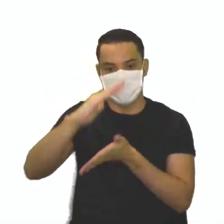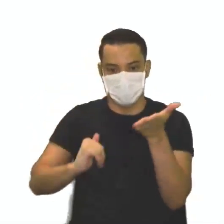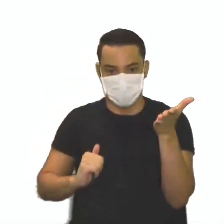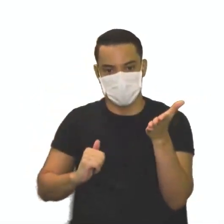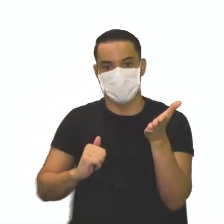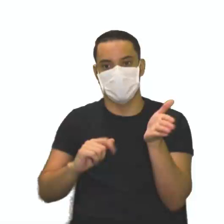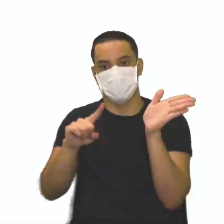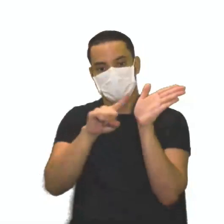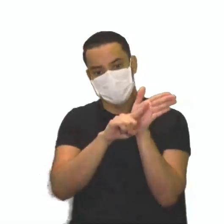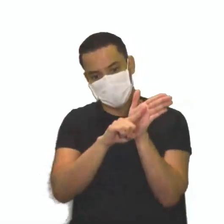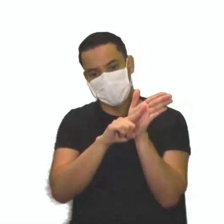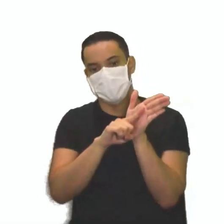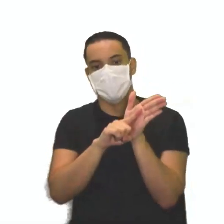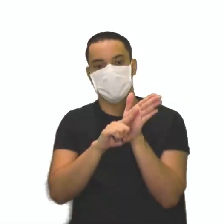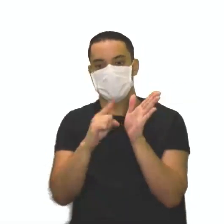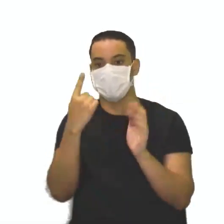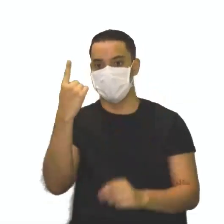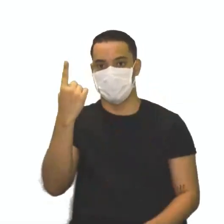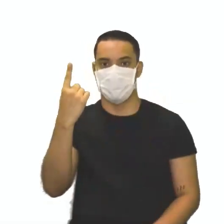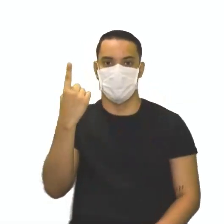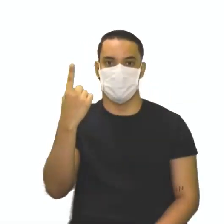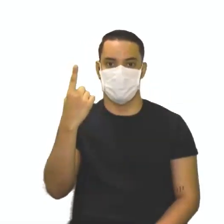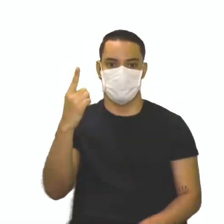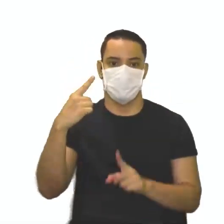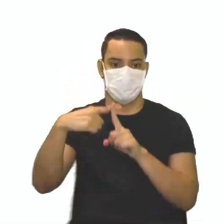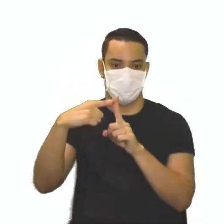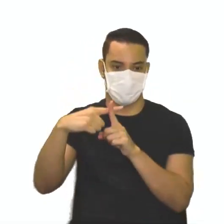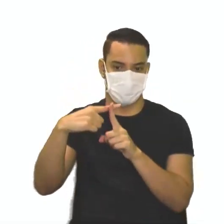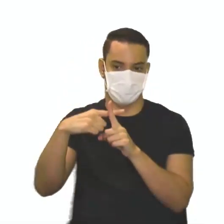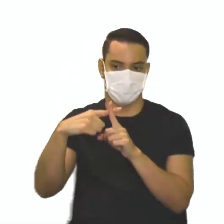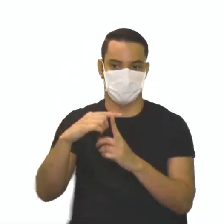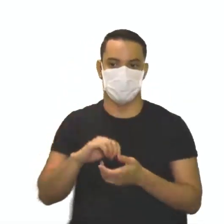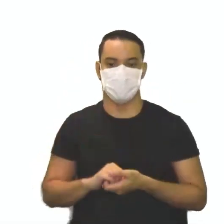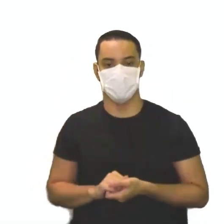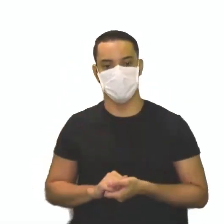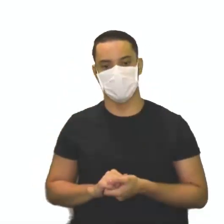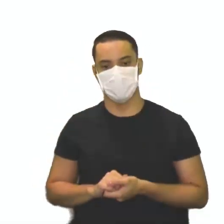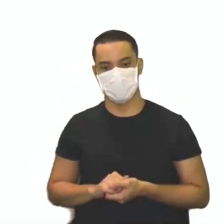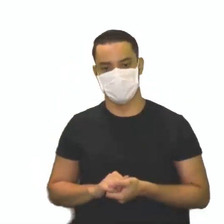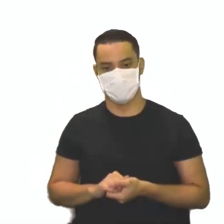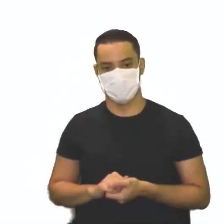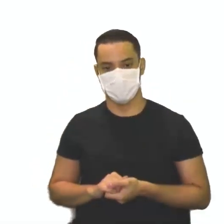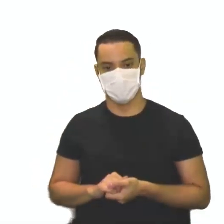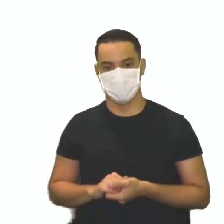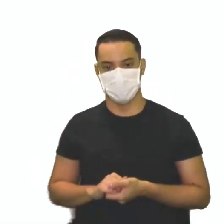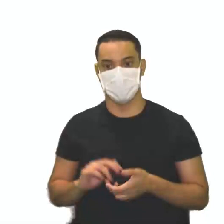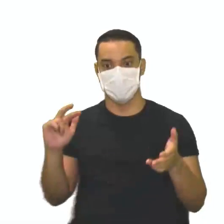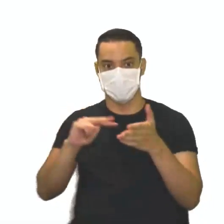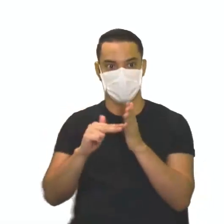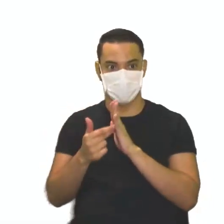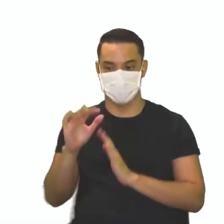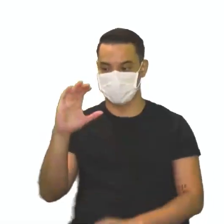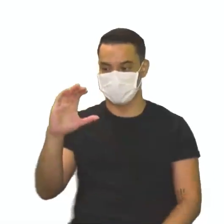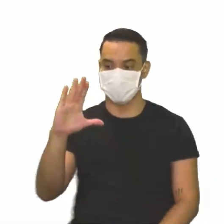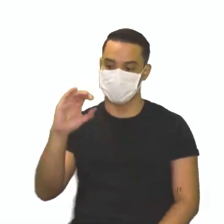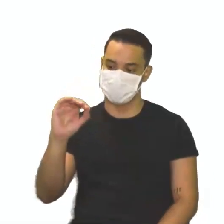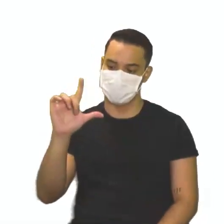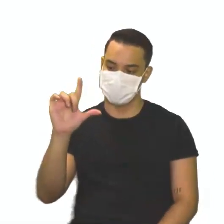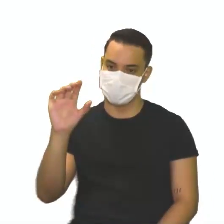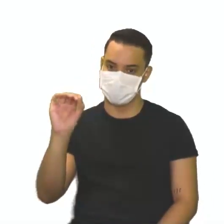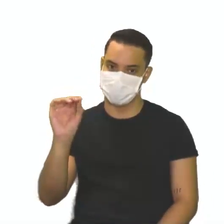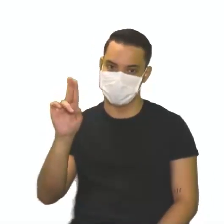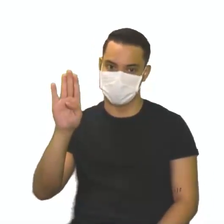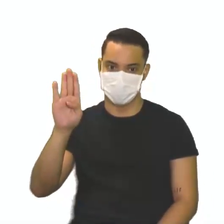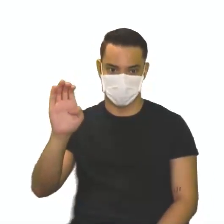com menos, menos, então 20 menos 19, 1. Aqui no caso, Coulomb, certo? Que é a unidade